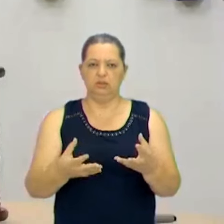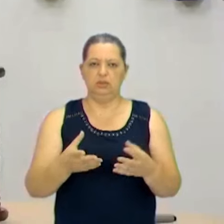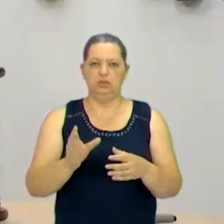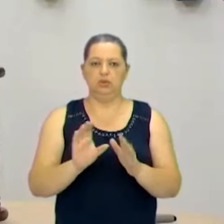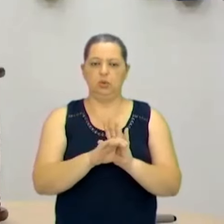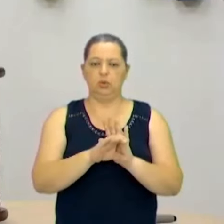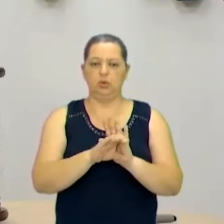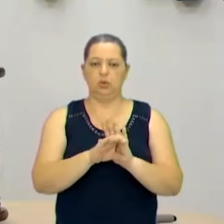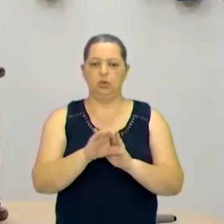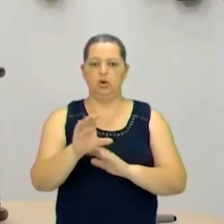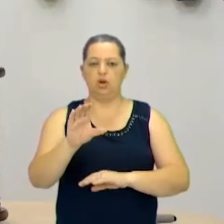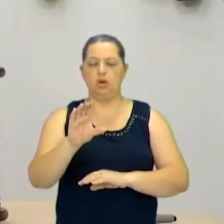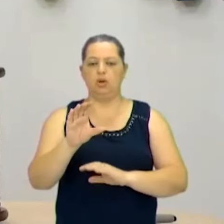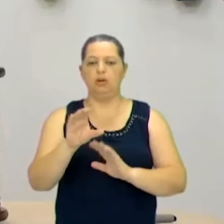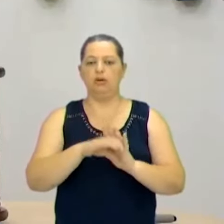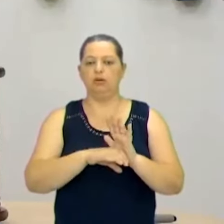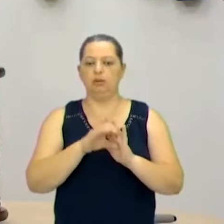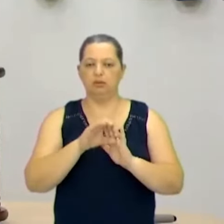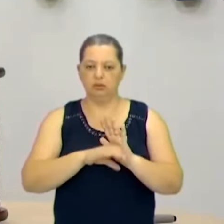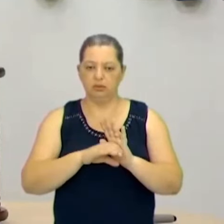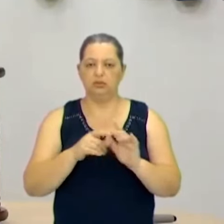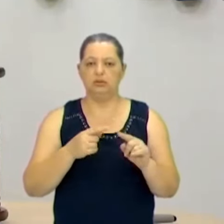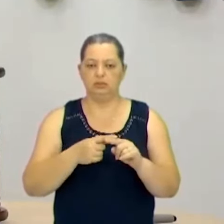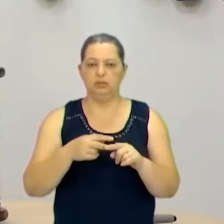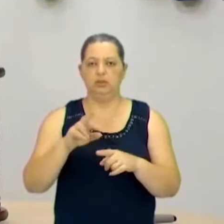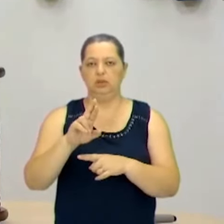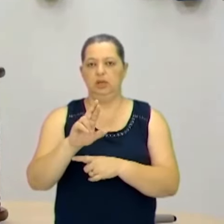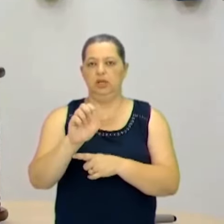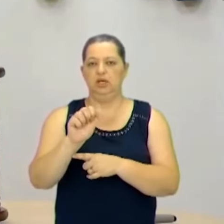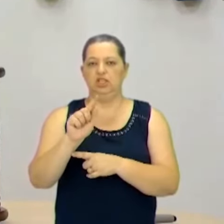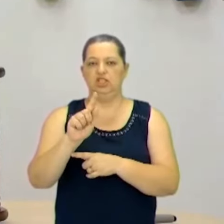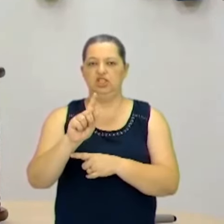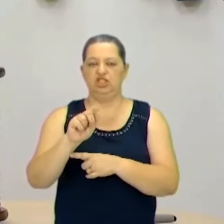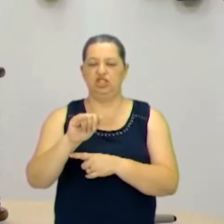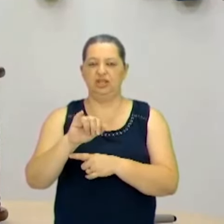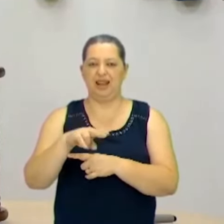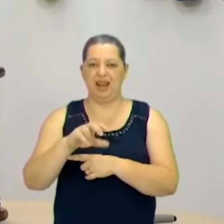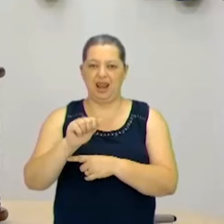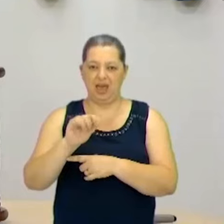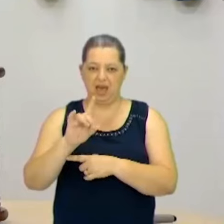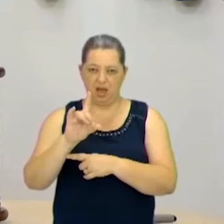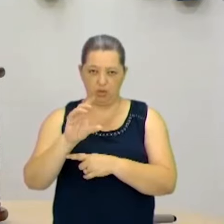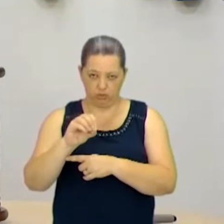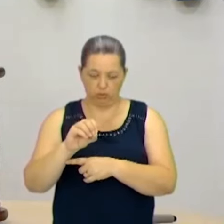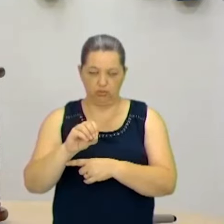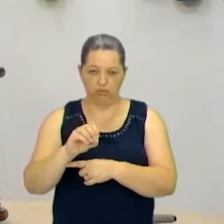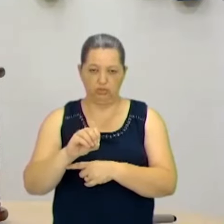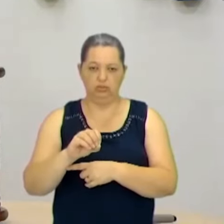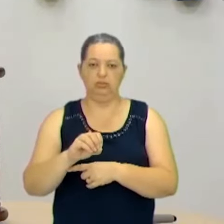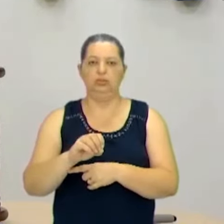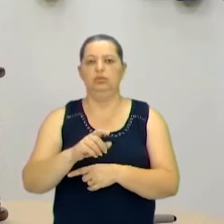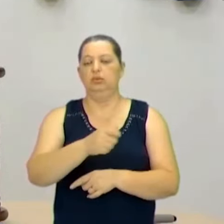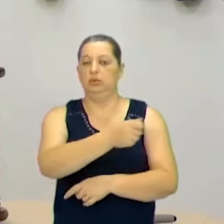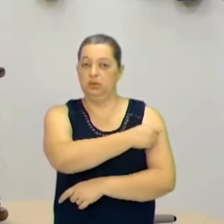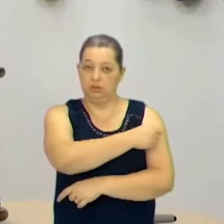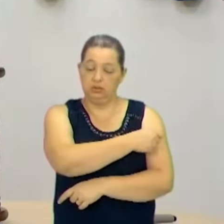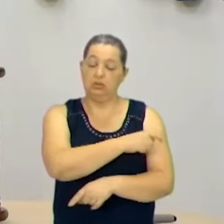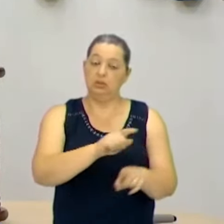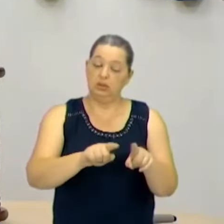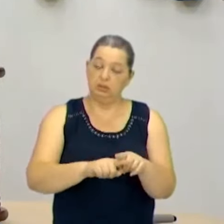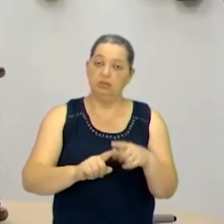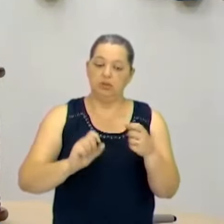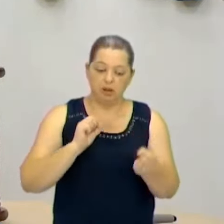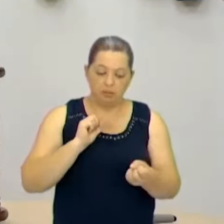conceitual, né, do cientista político Reginaldo Nasser, mas é interessante que os estudantes também comecem a utilizar a sua atitude historiadora